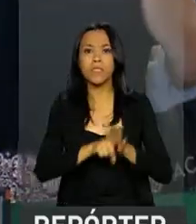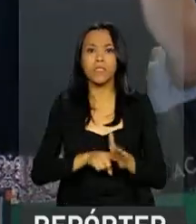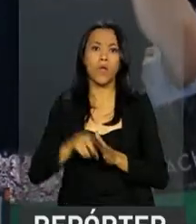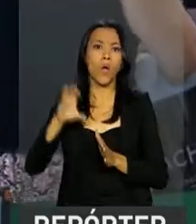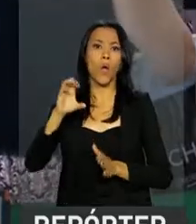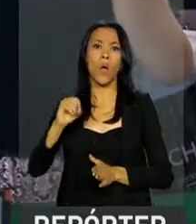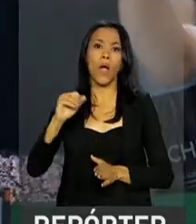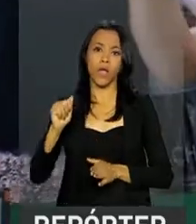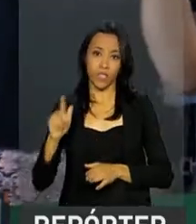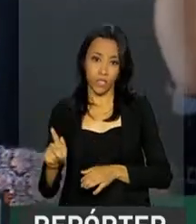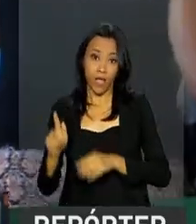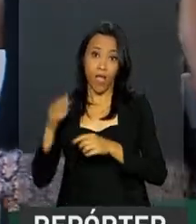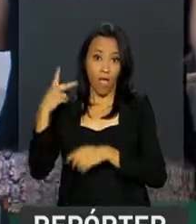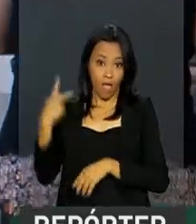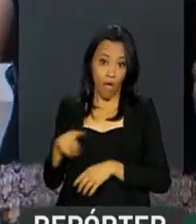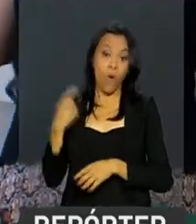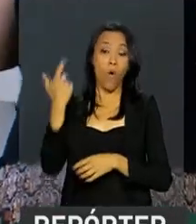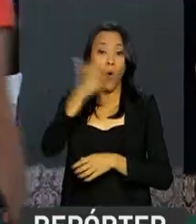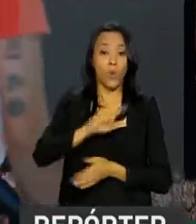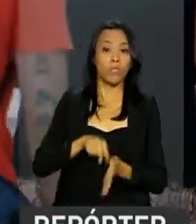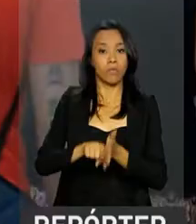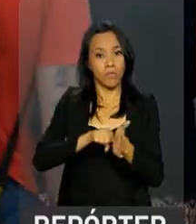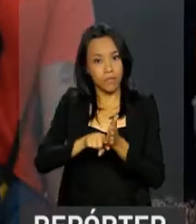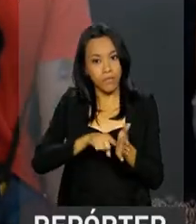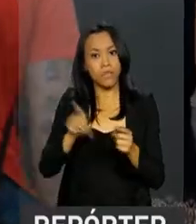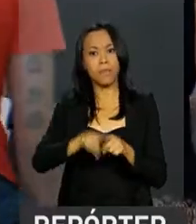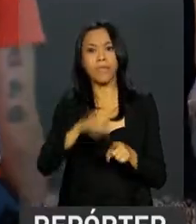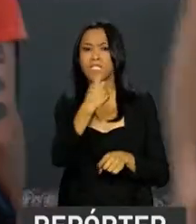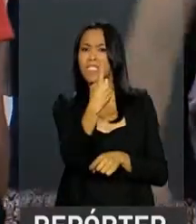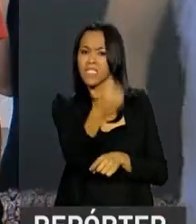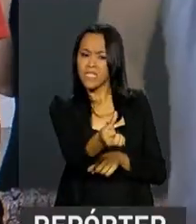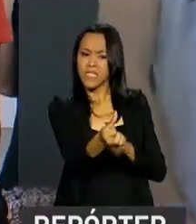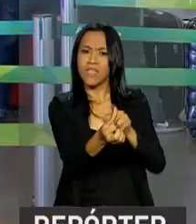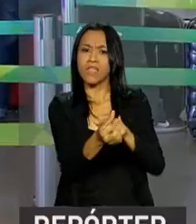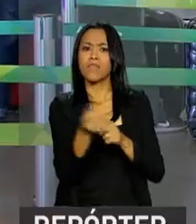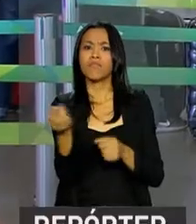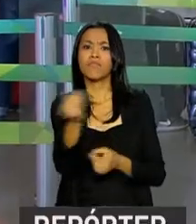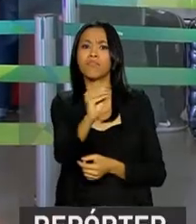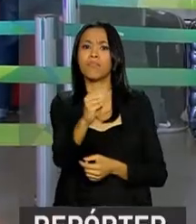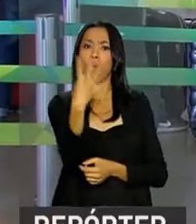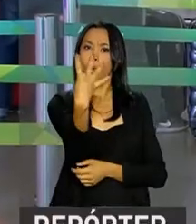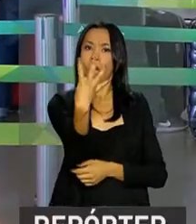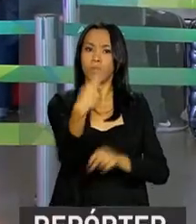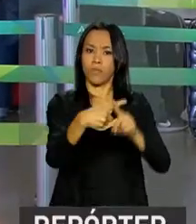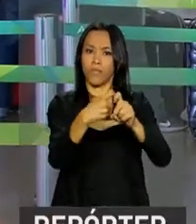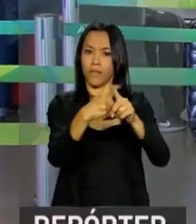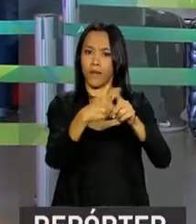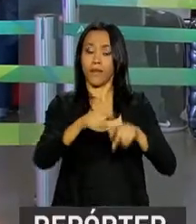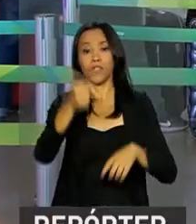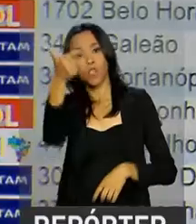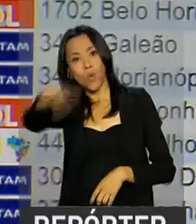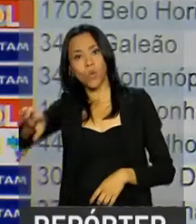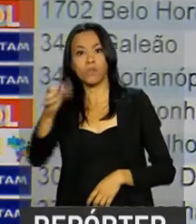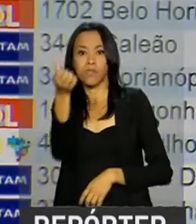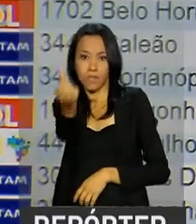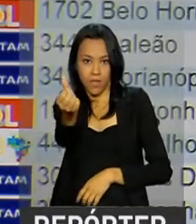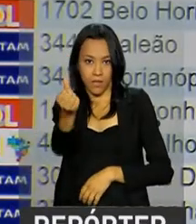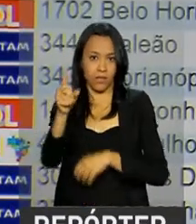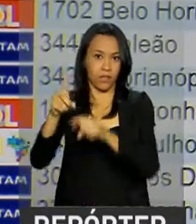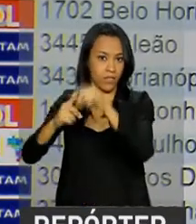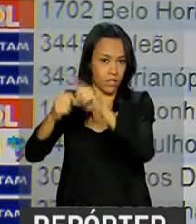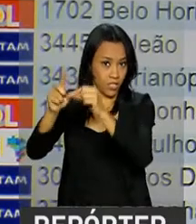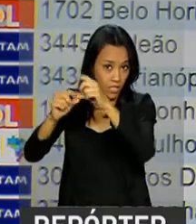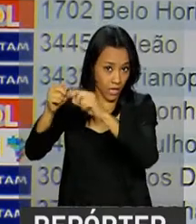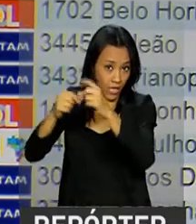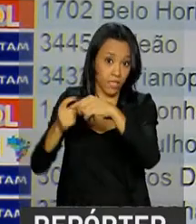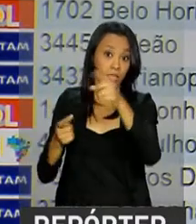De acordo com o estudo, outros 16 terminais ficaram com 4 estrelas e 6 receberam 3 estrelas. O aeroporto de